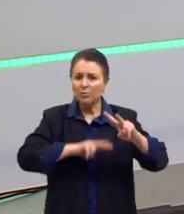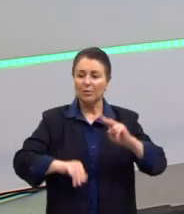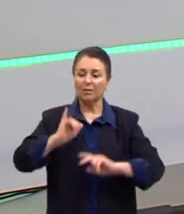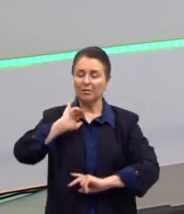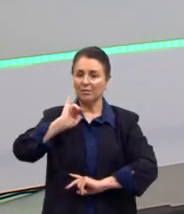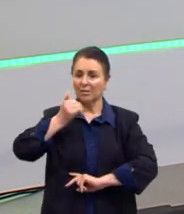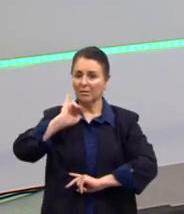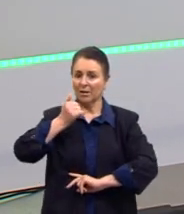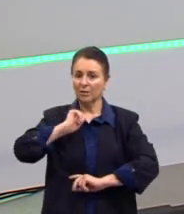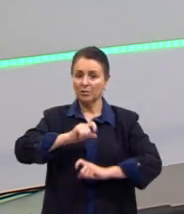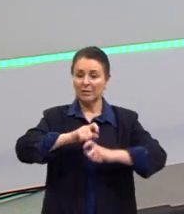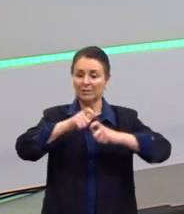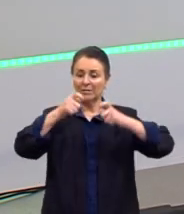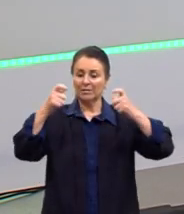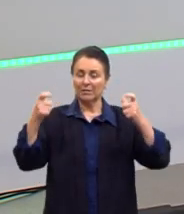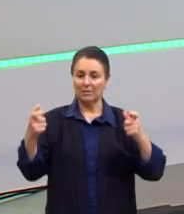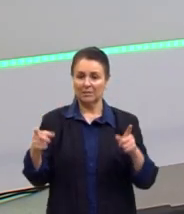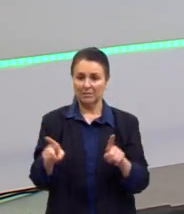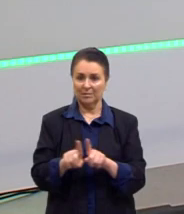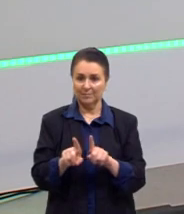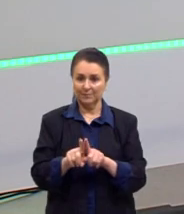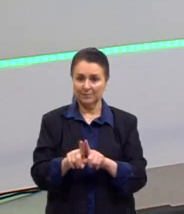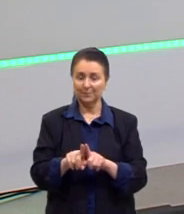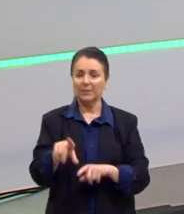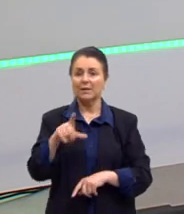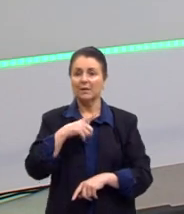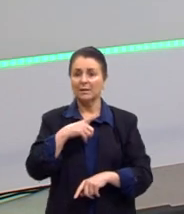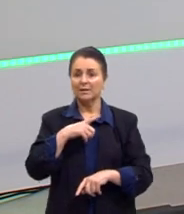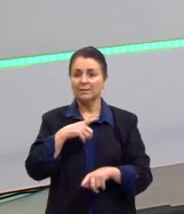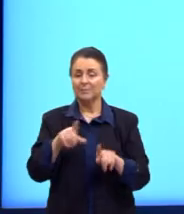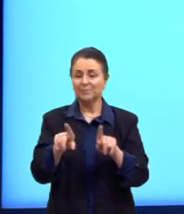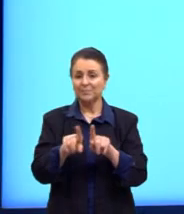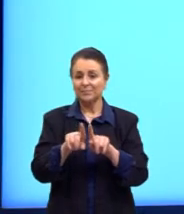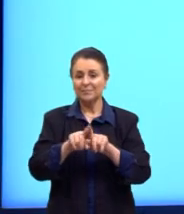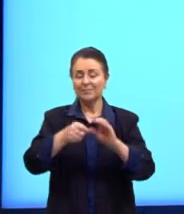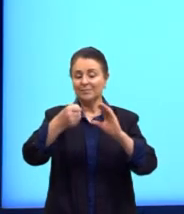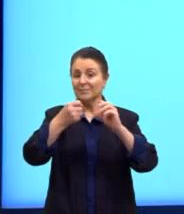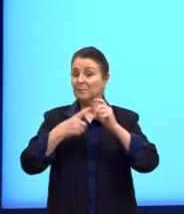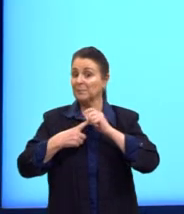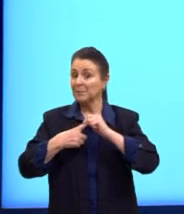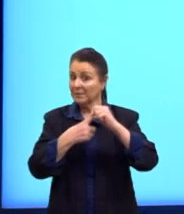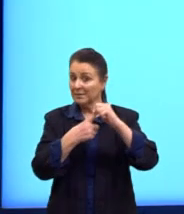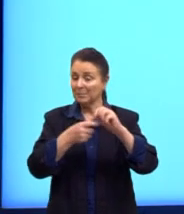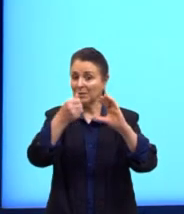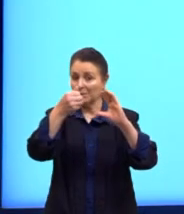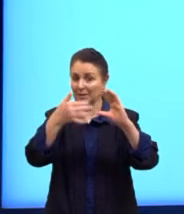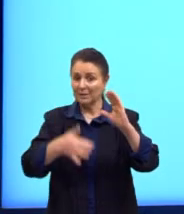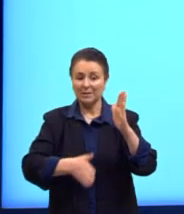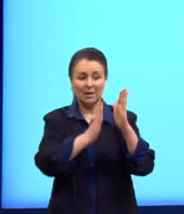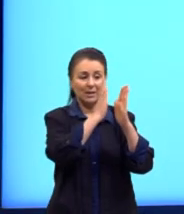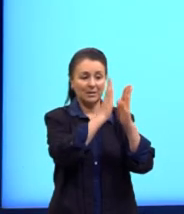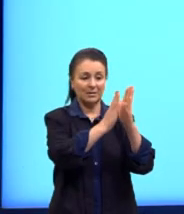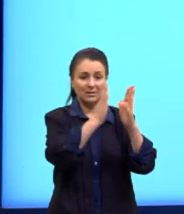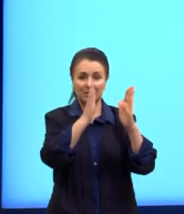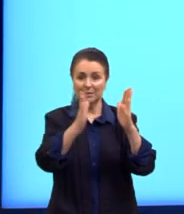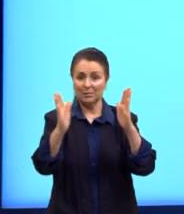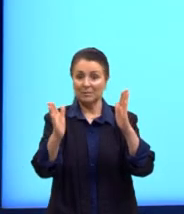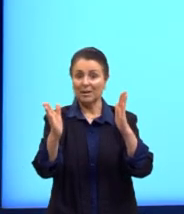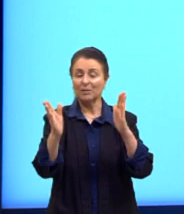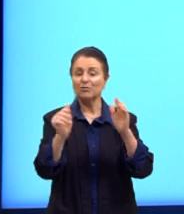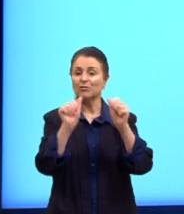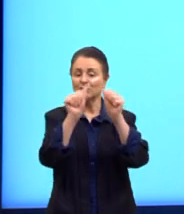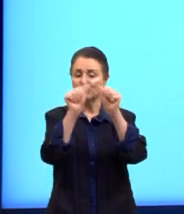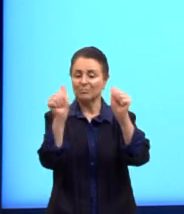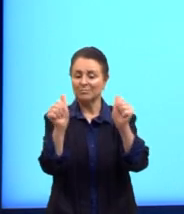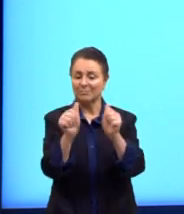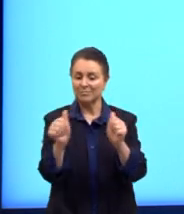narrativas mais longas e a gente tem né como principal característica a sequência de imagens que vão